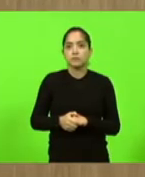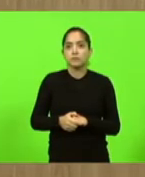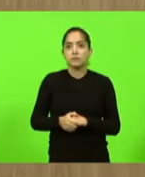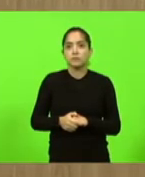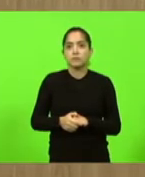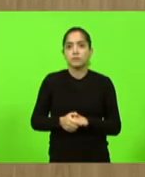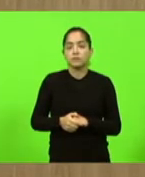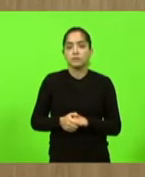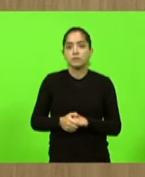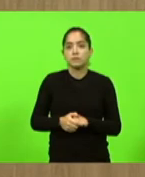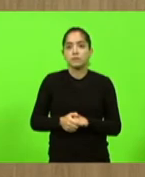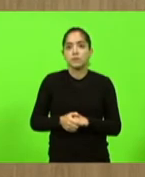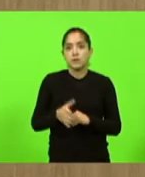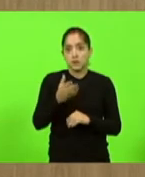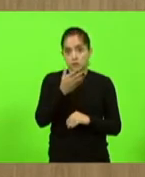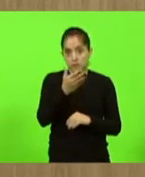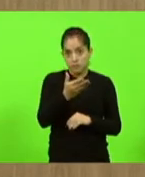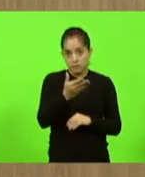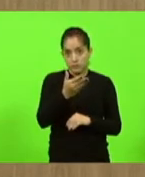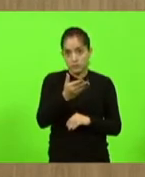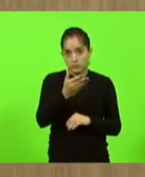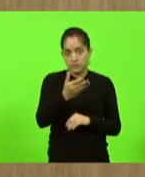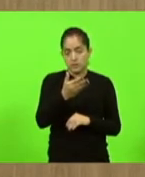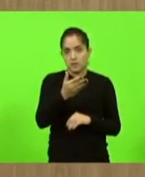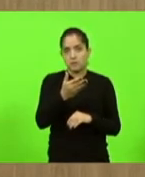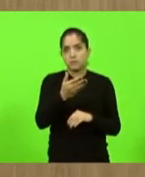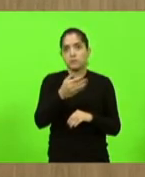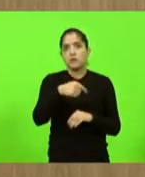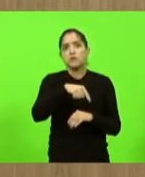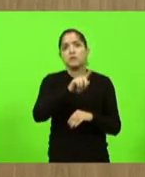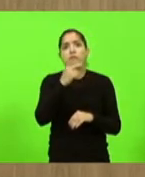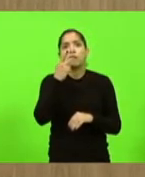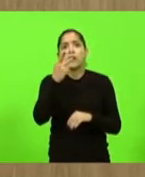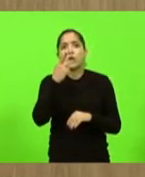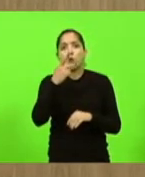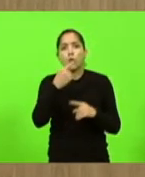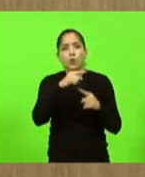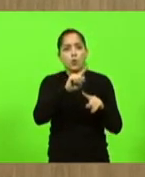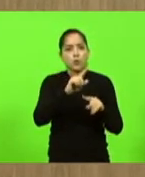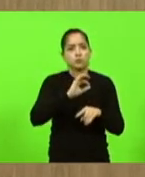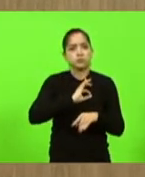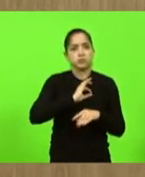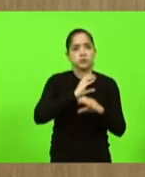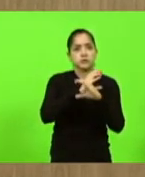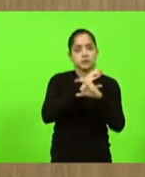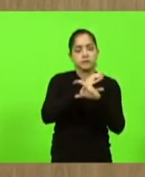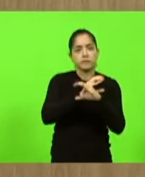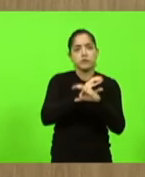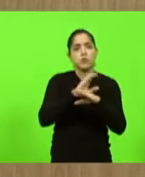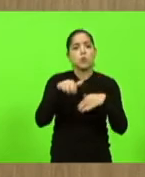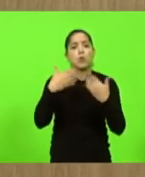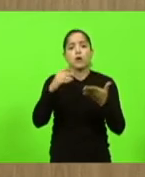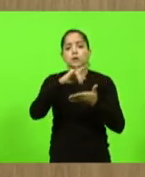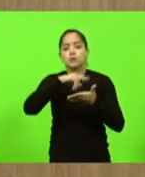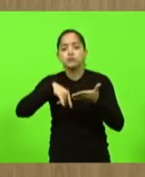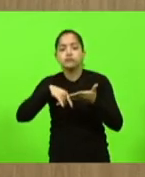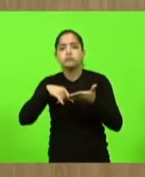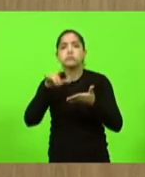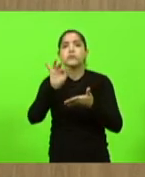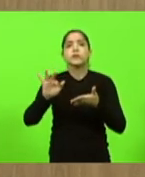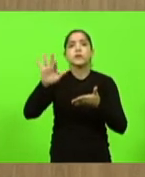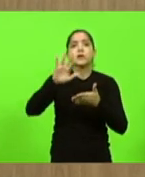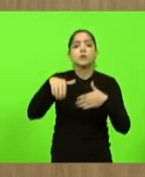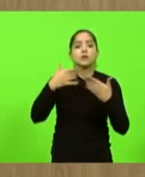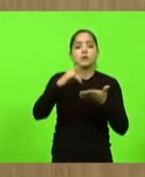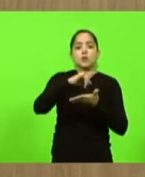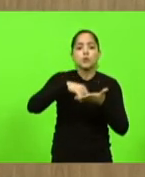Bruno, Vossa Excelência falou na Polícia Civil que é contra. Onde é que está o documento da Polícia Civil? Vossa Excelência falou na Polícia Federal. Onde é que está o documento? Vossa